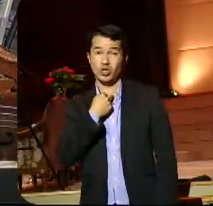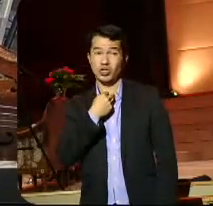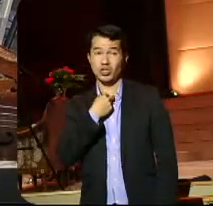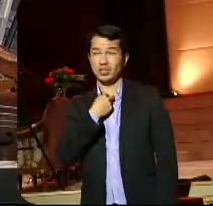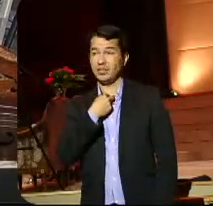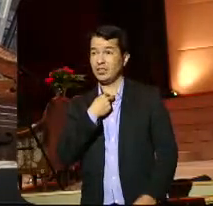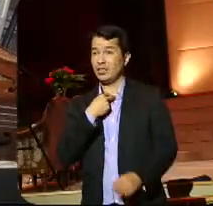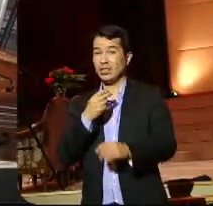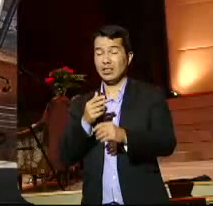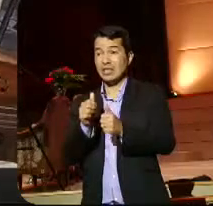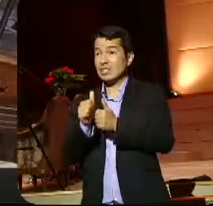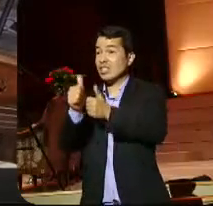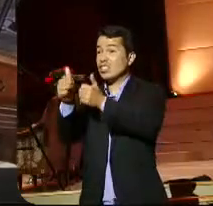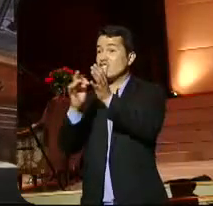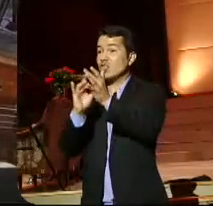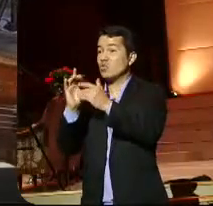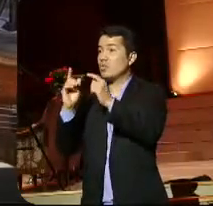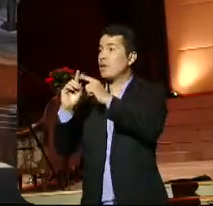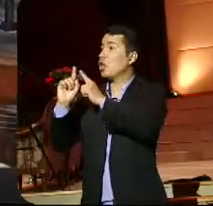Jesus de longe.